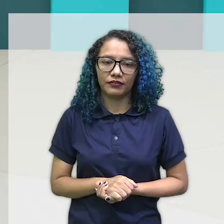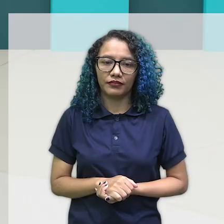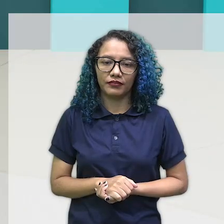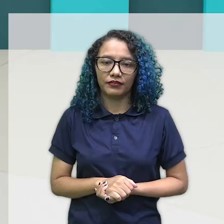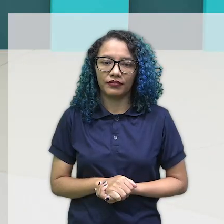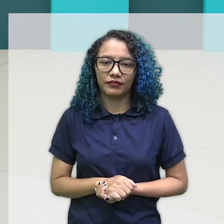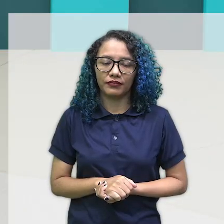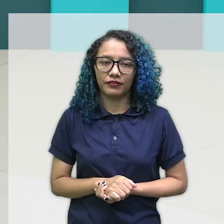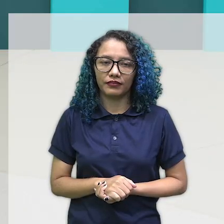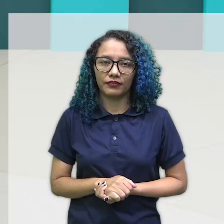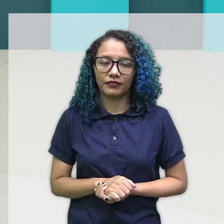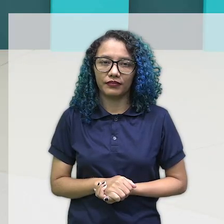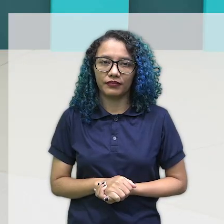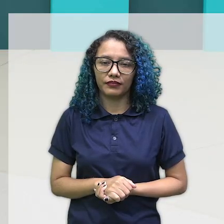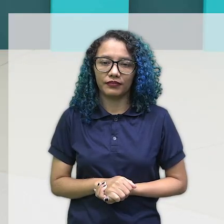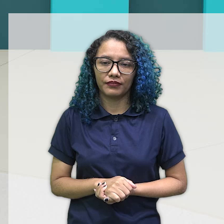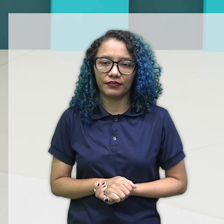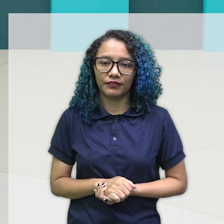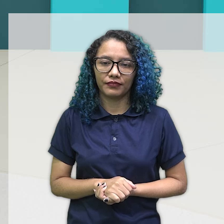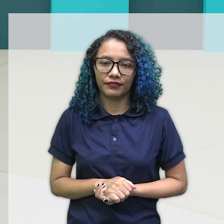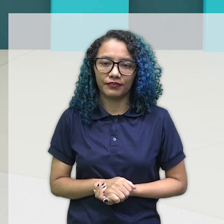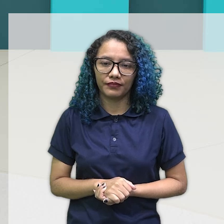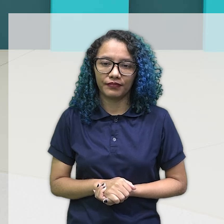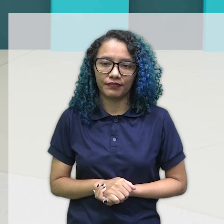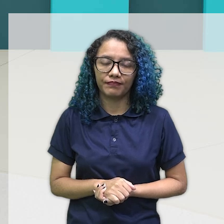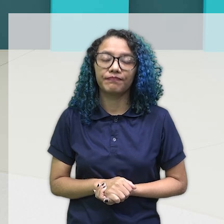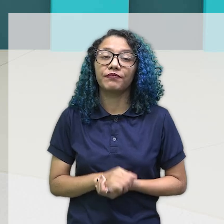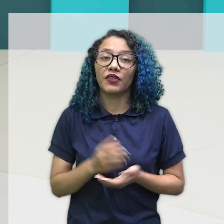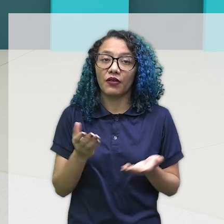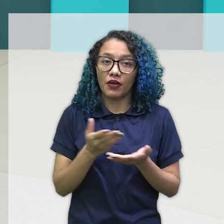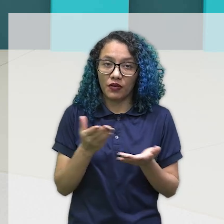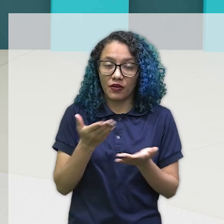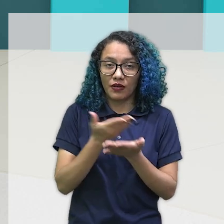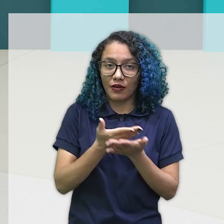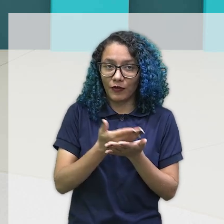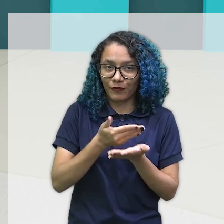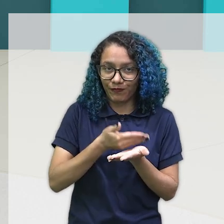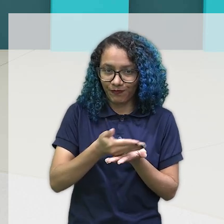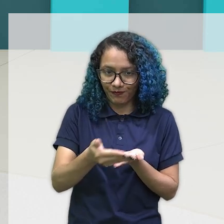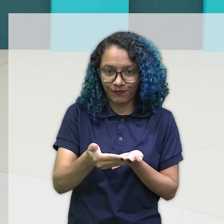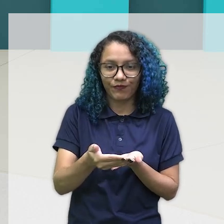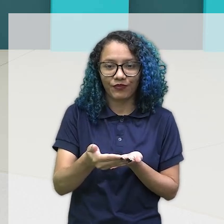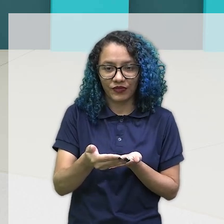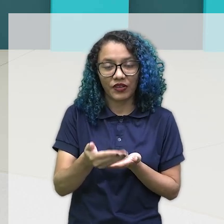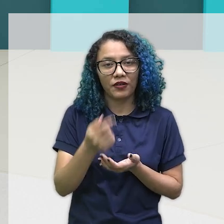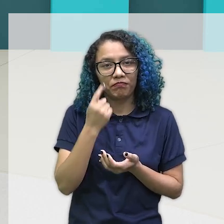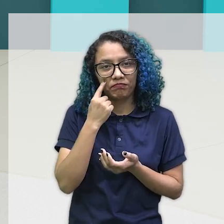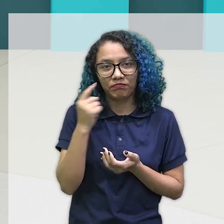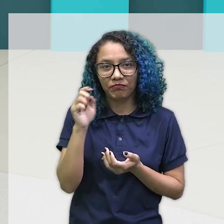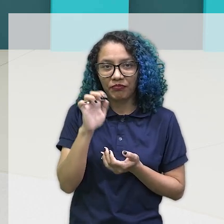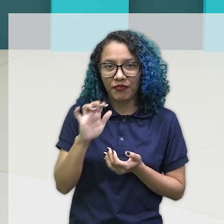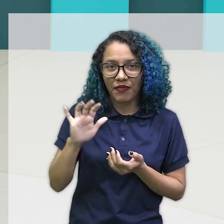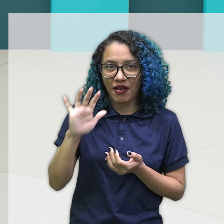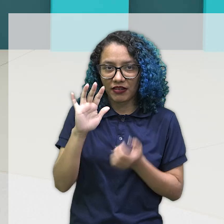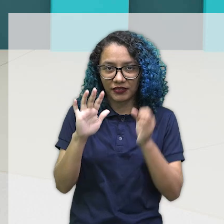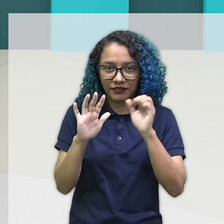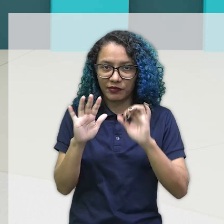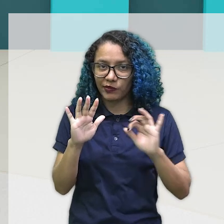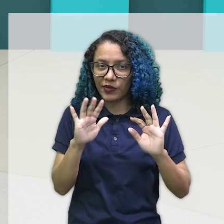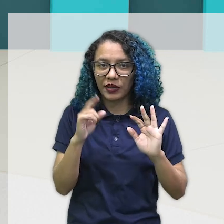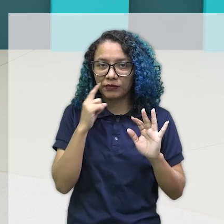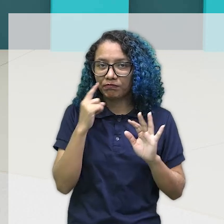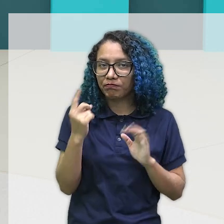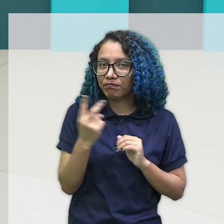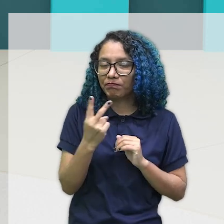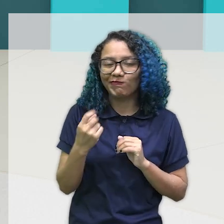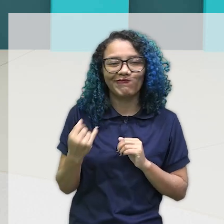So, let's start the class. Vamos começar a aula trazendo aqui essas duas figuras importantíssimas aqui na